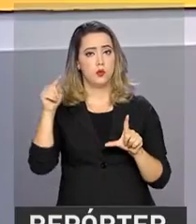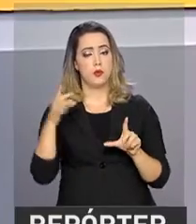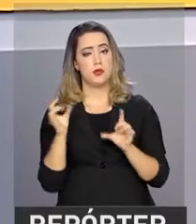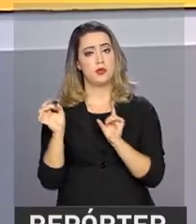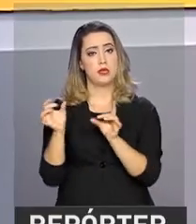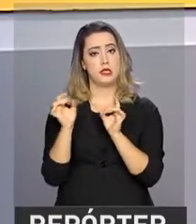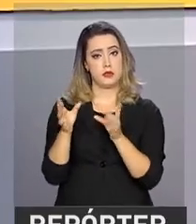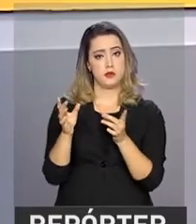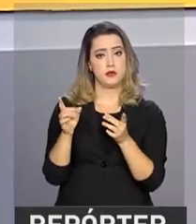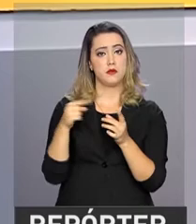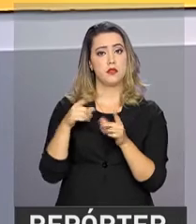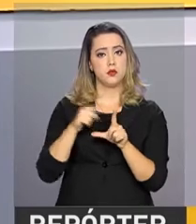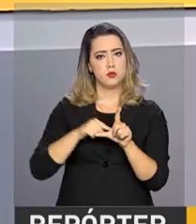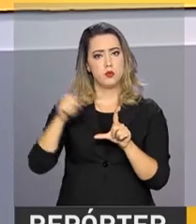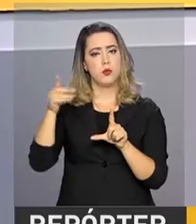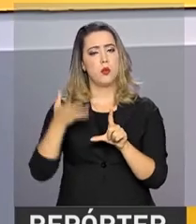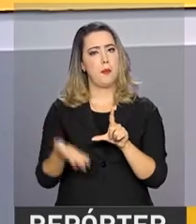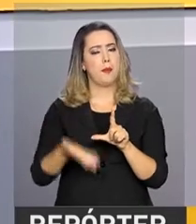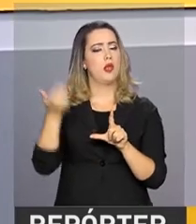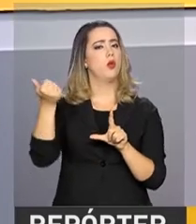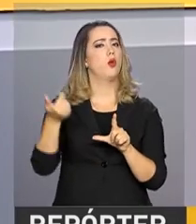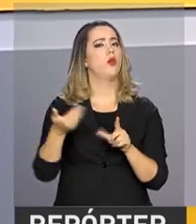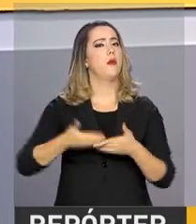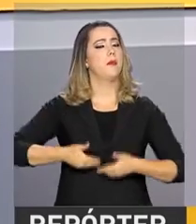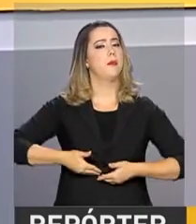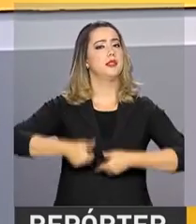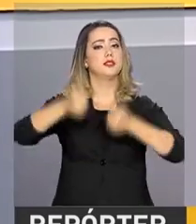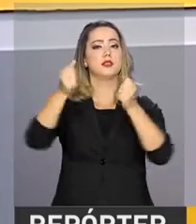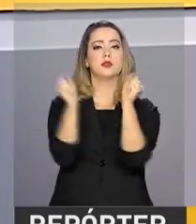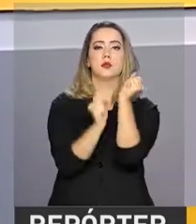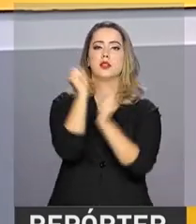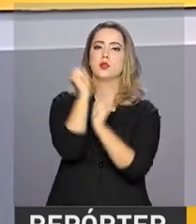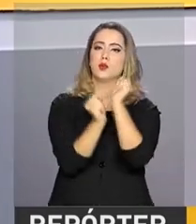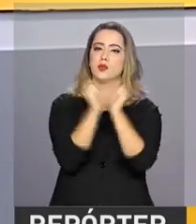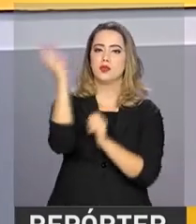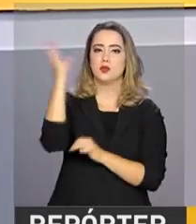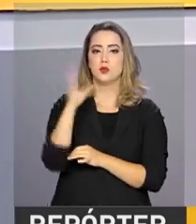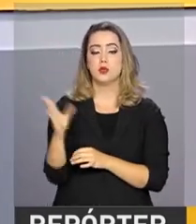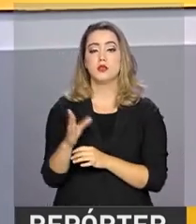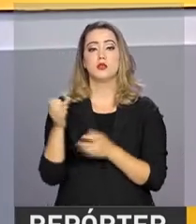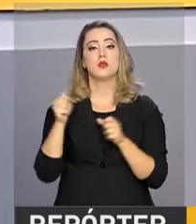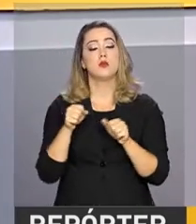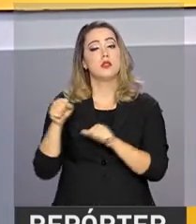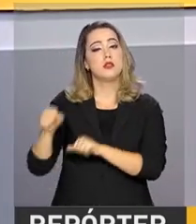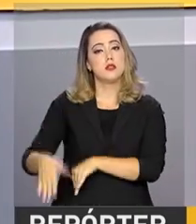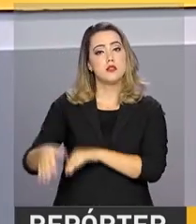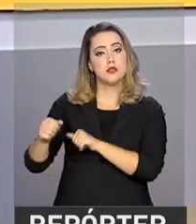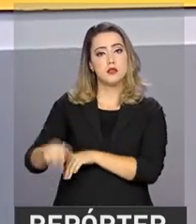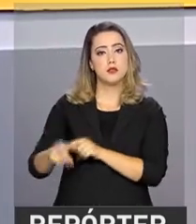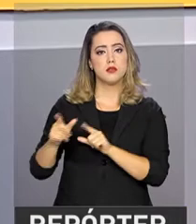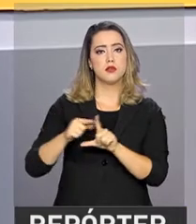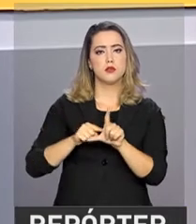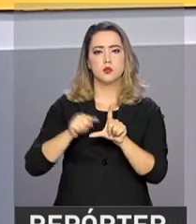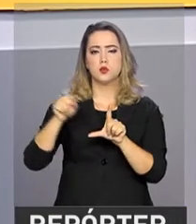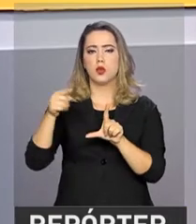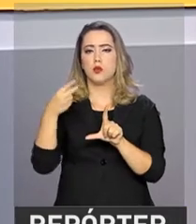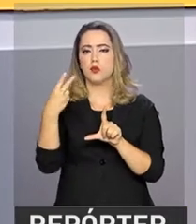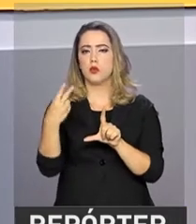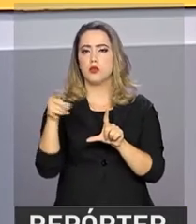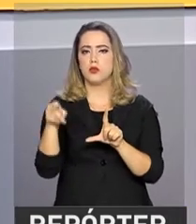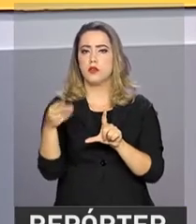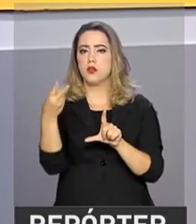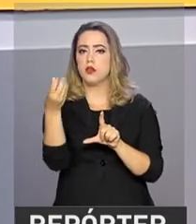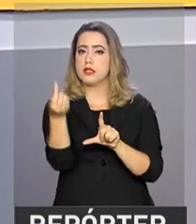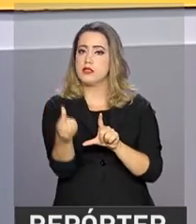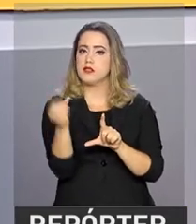puxa pra cima a produção industrial brasileira que em setembro registrou alta de 2,6 por cento em comparação